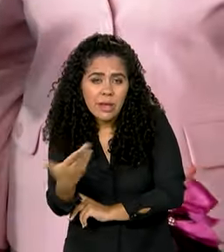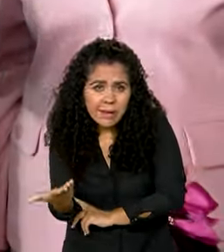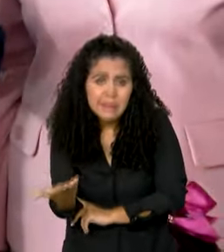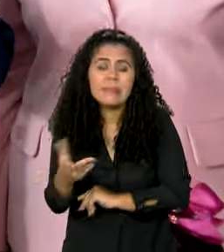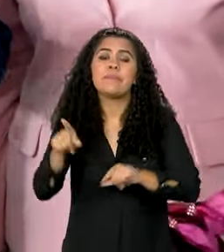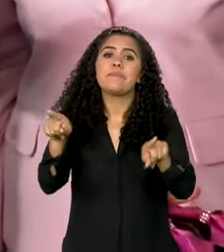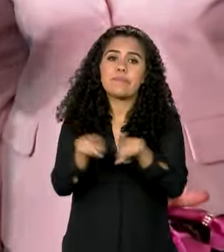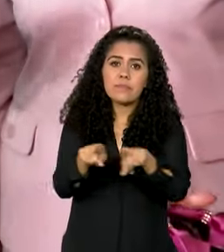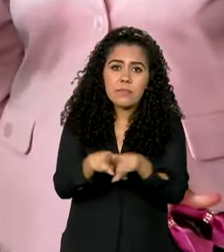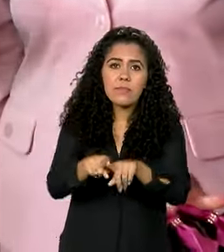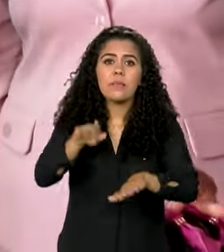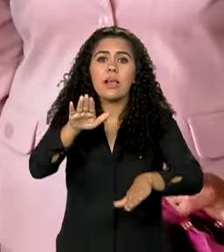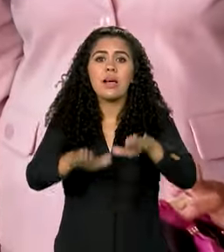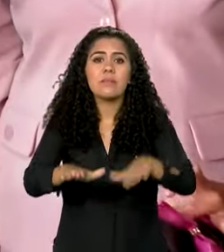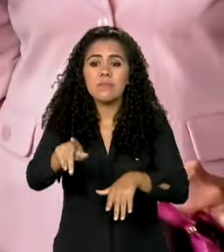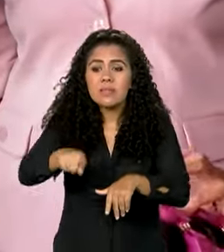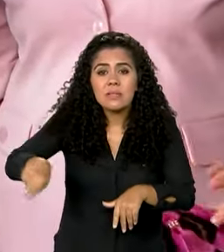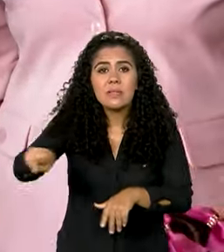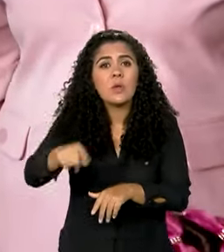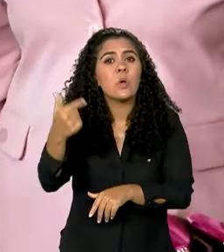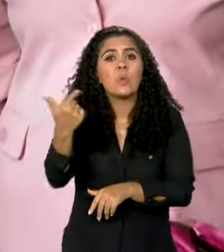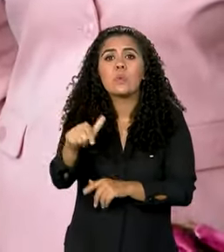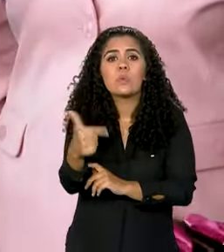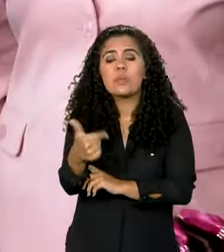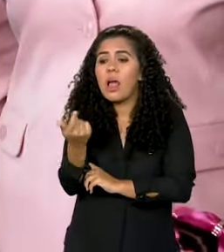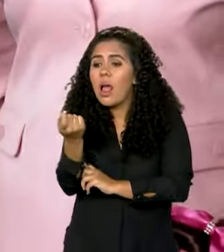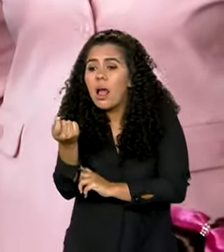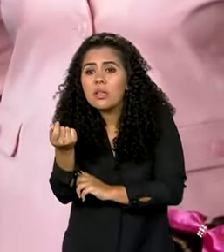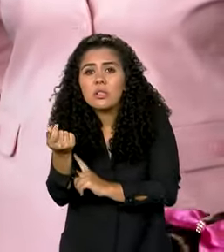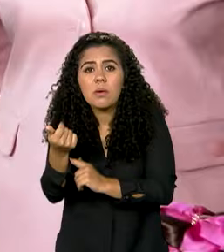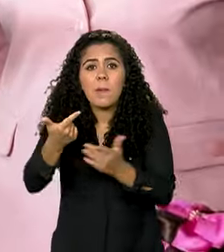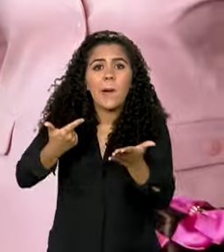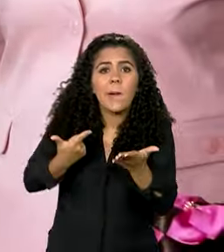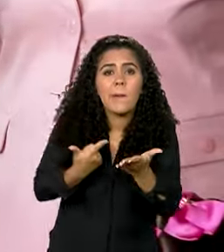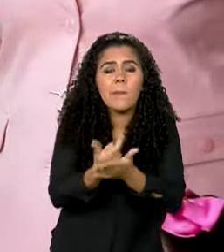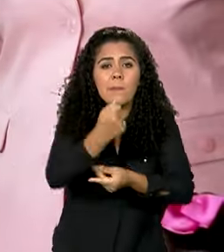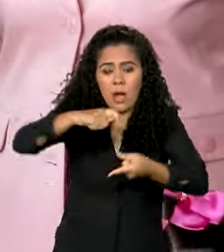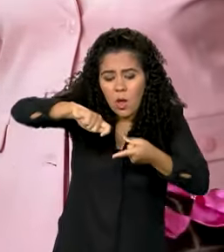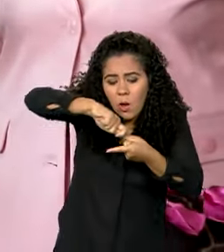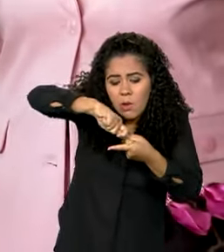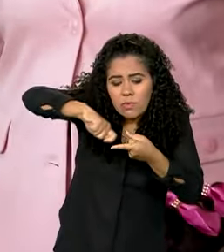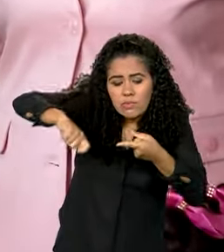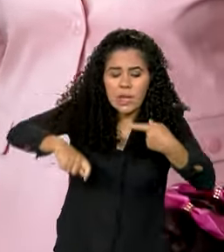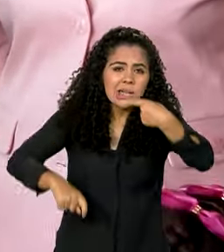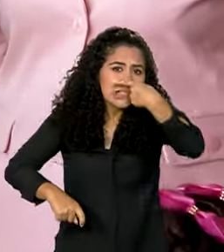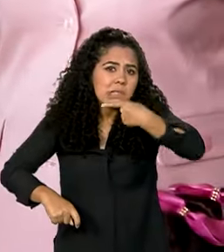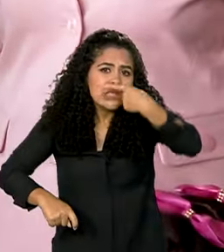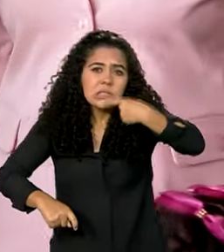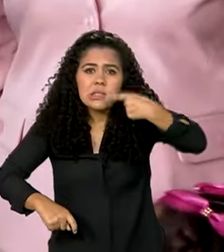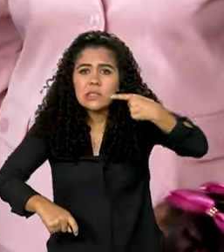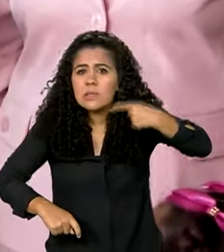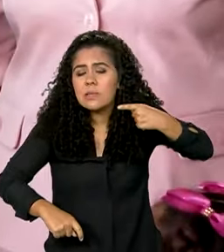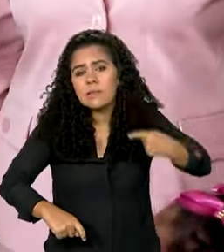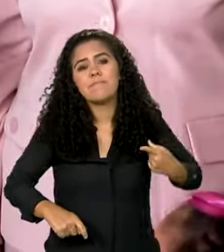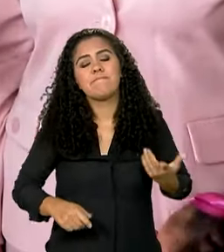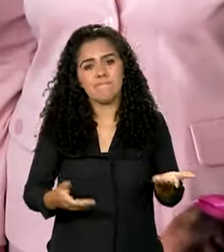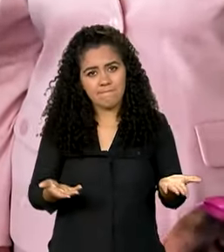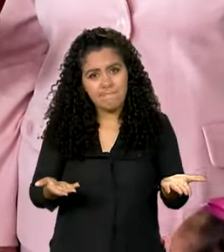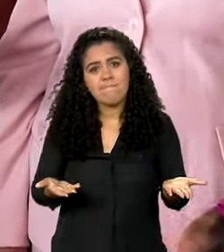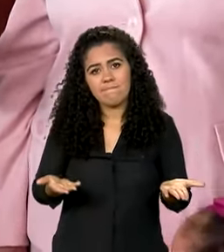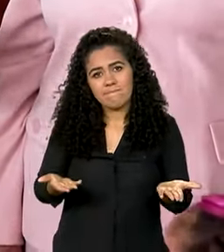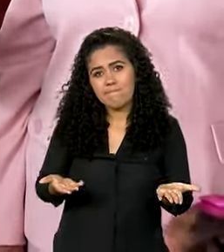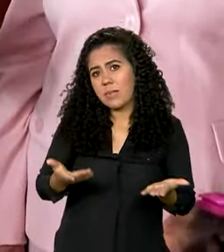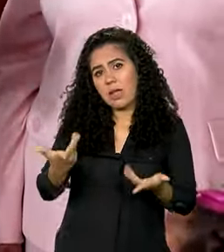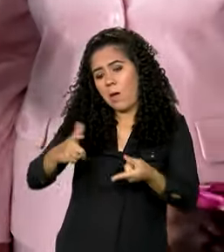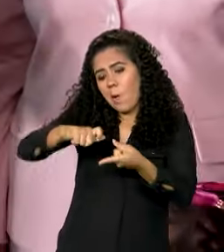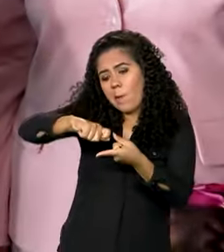as pessoas não tinham sequer recursos para comprar os instrumentos para a gente escovar os dentes. Uma